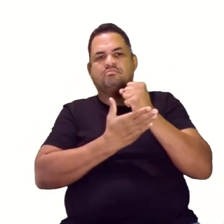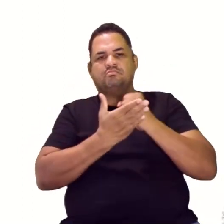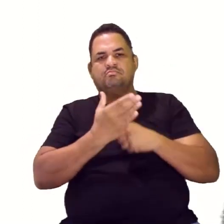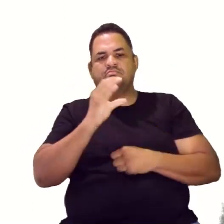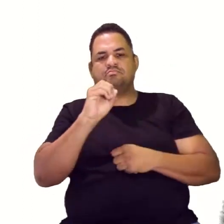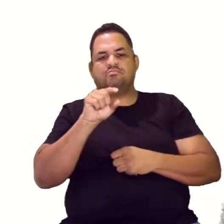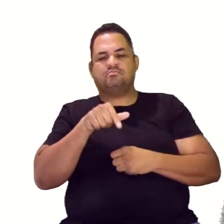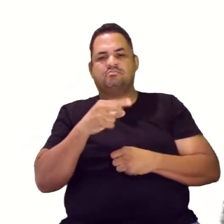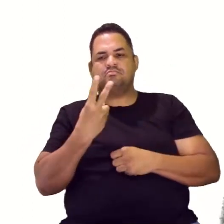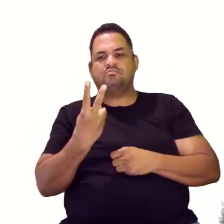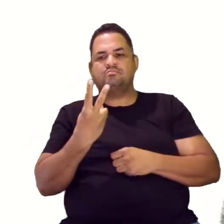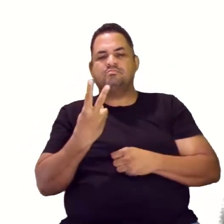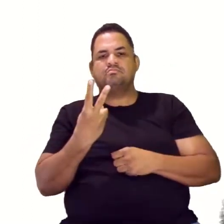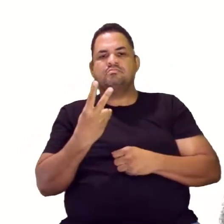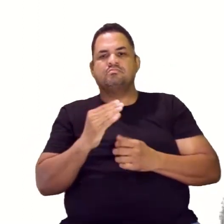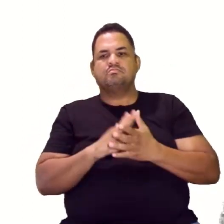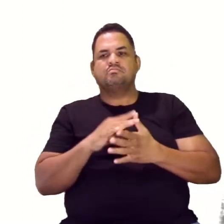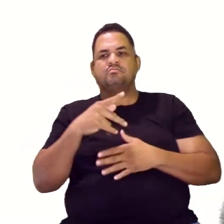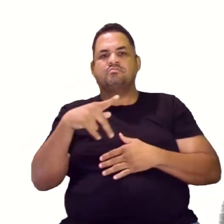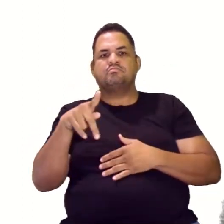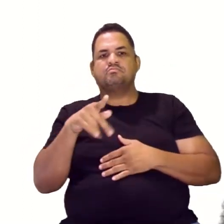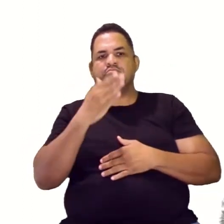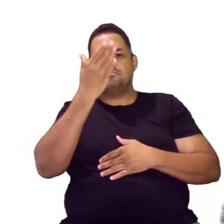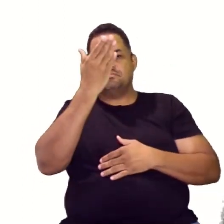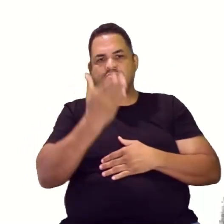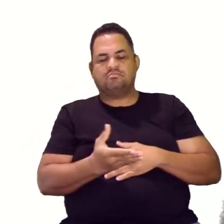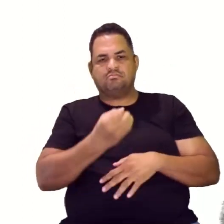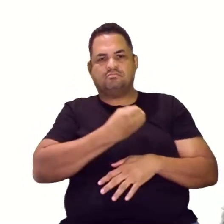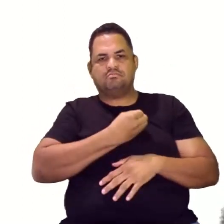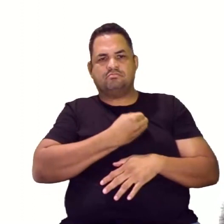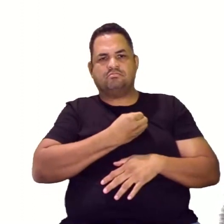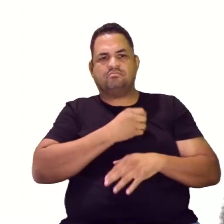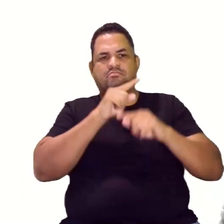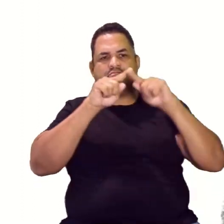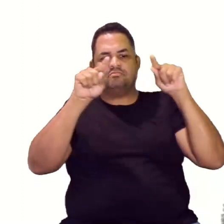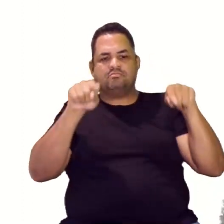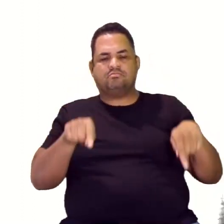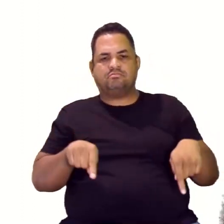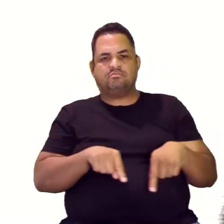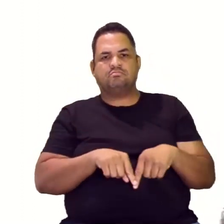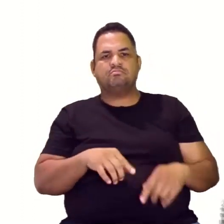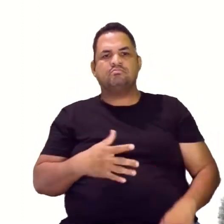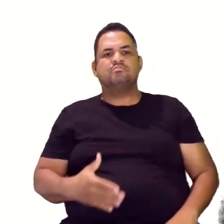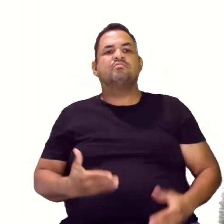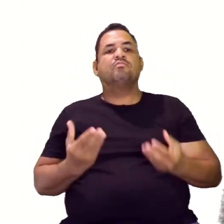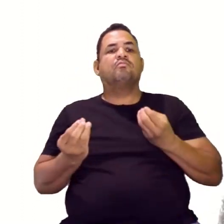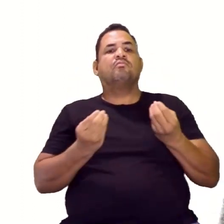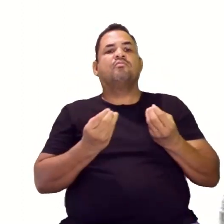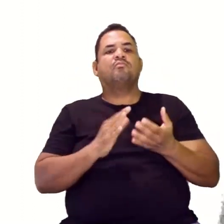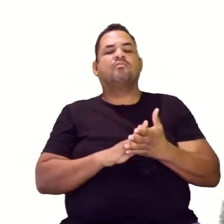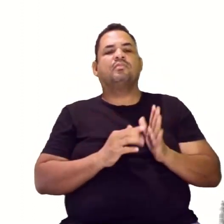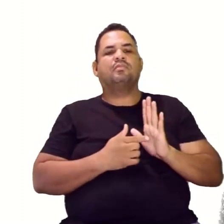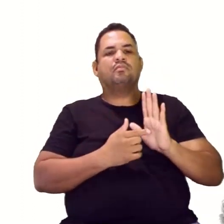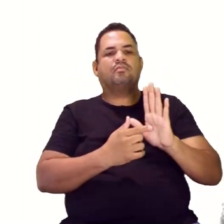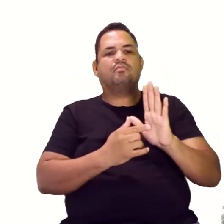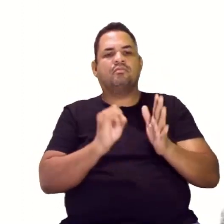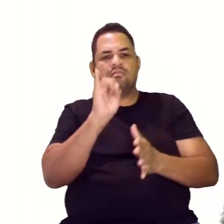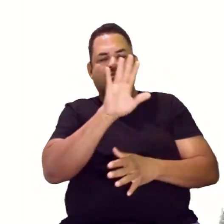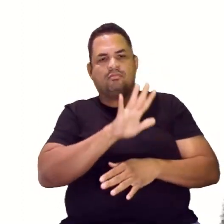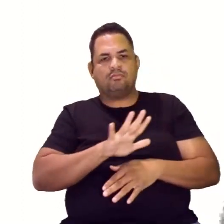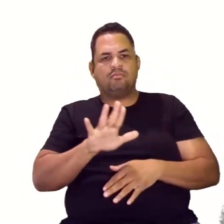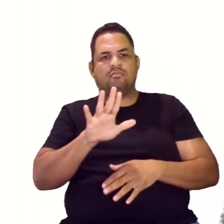base 0,2 para os seguintes valores da imagem. E aí, como ele já deu a